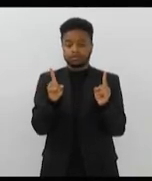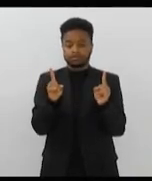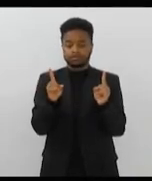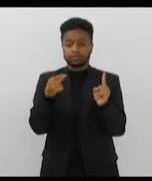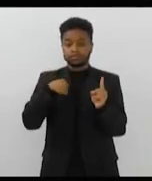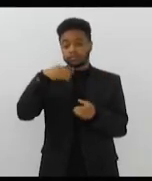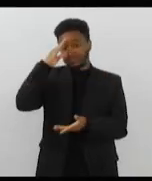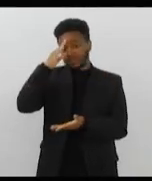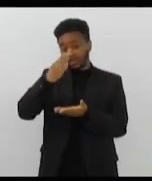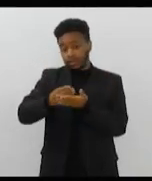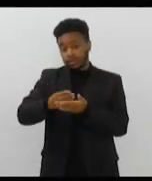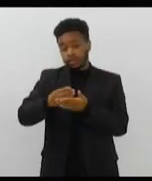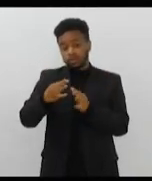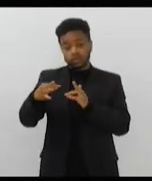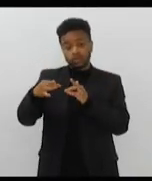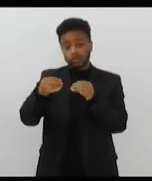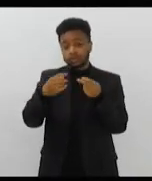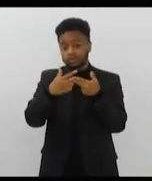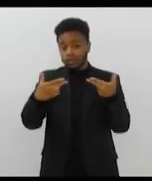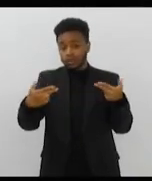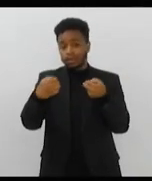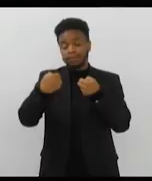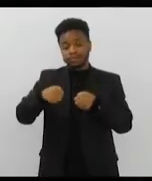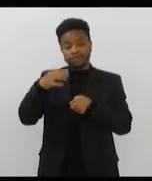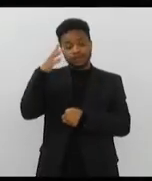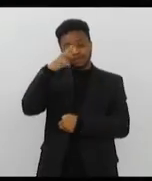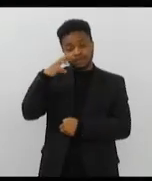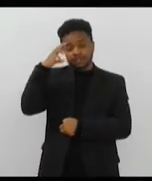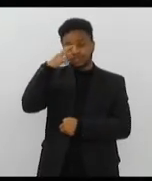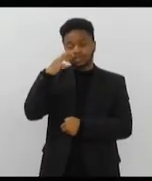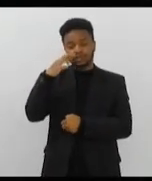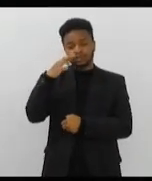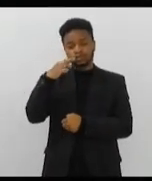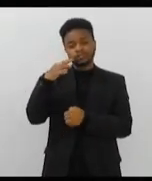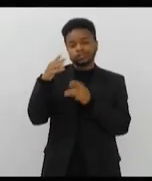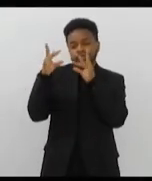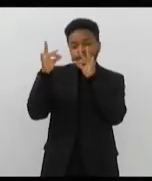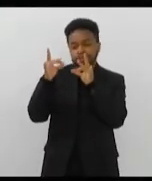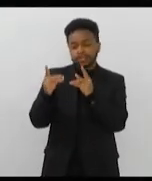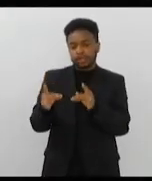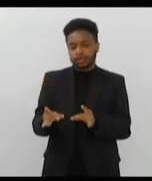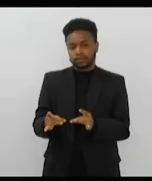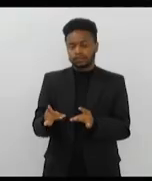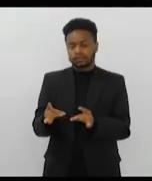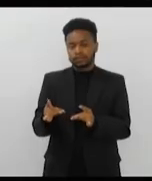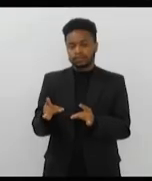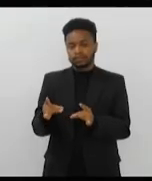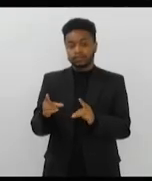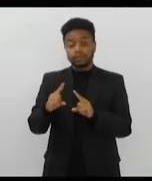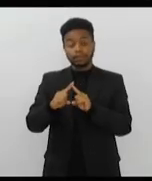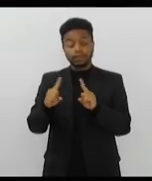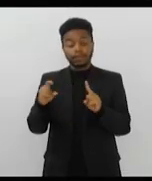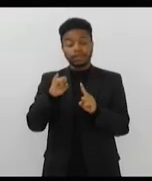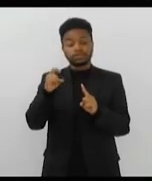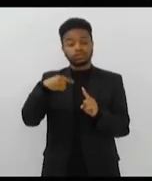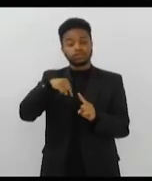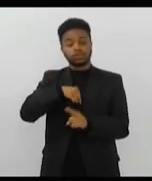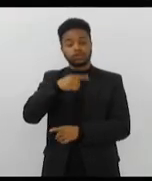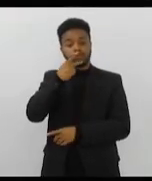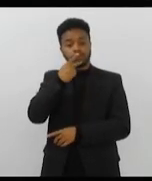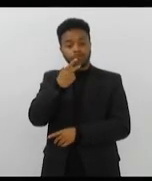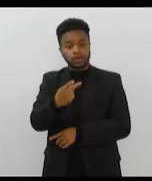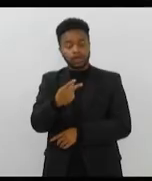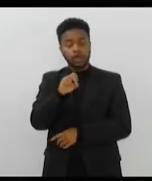acho que tudo tem que ser fiscalizado com o máximo rigor possível, mas quando a gente for falar